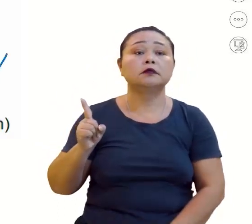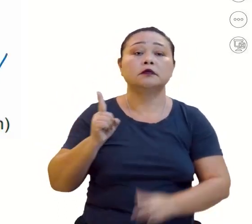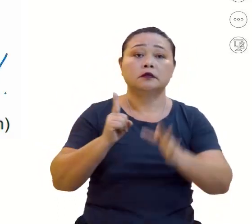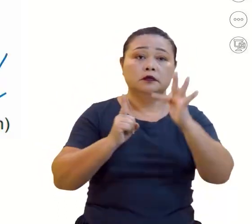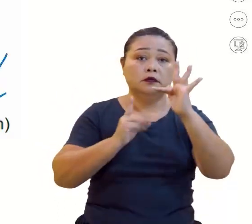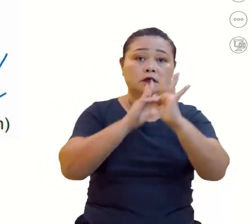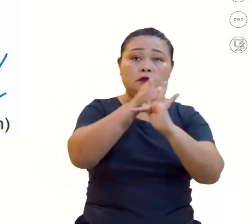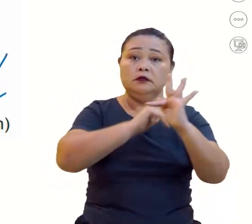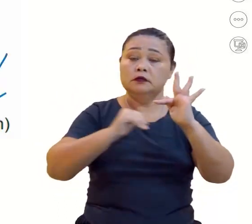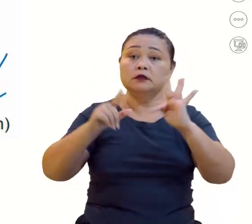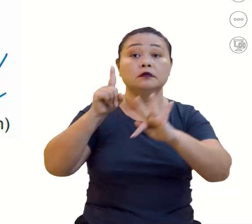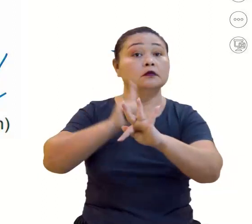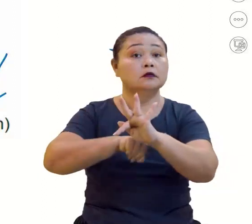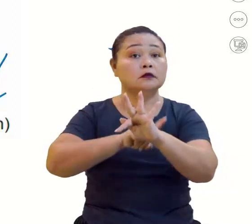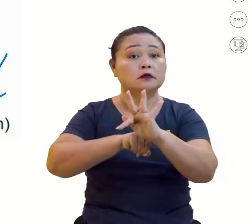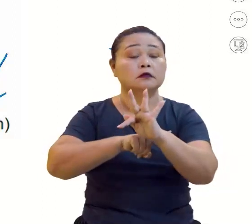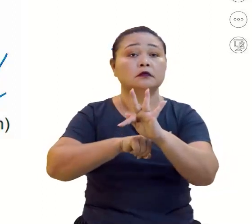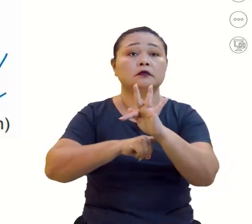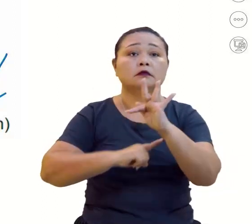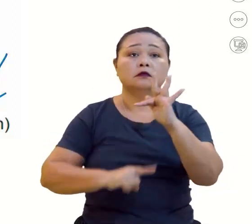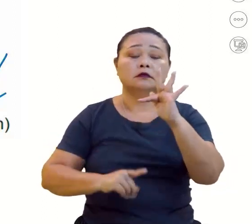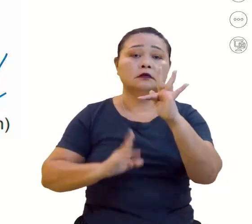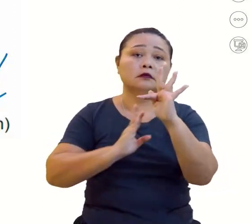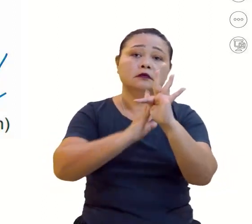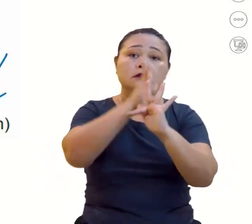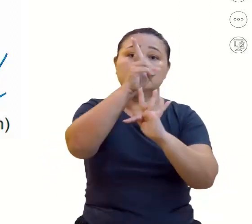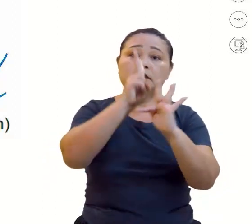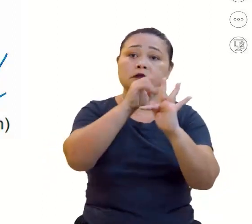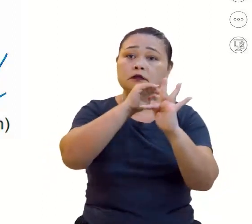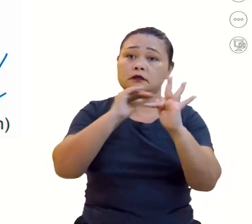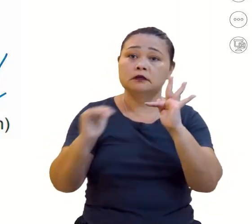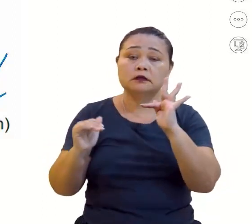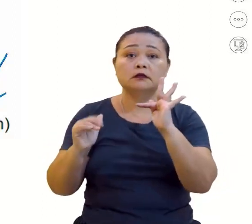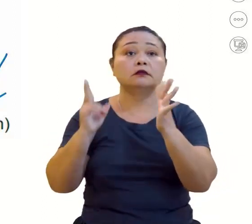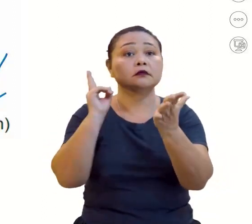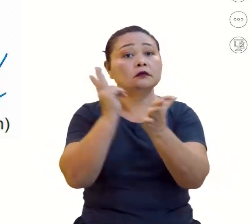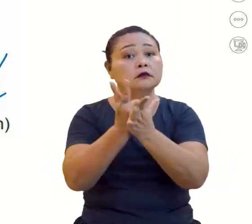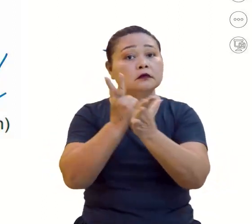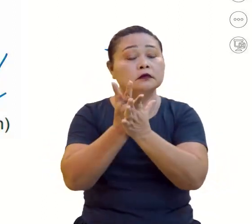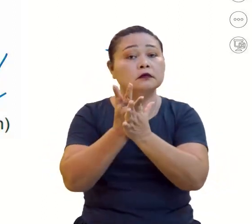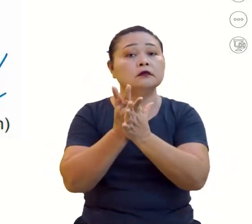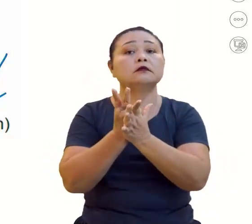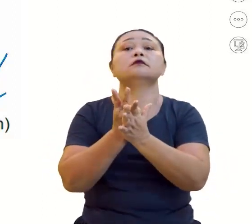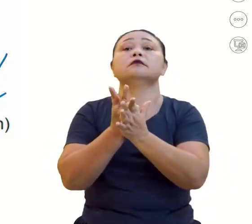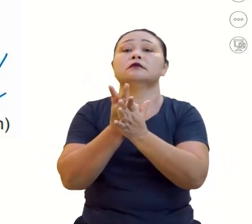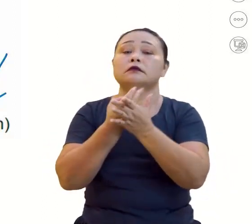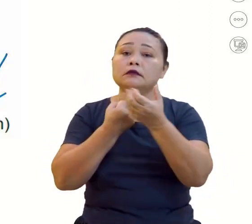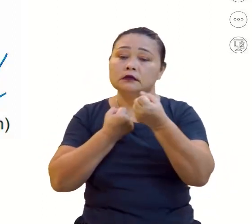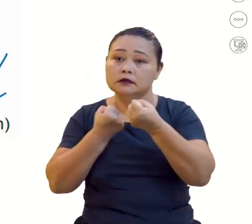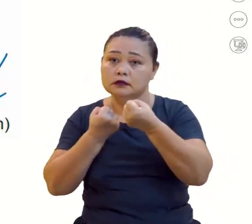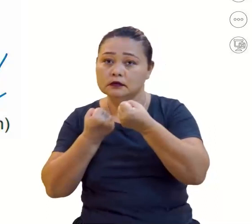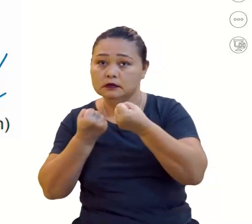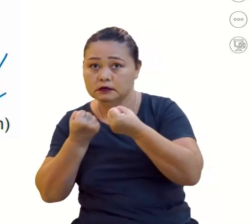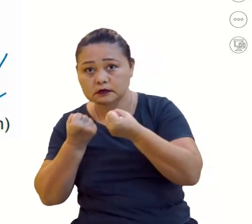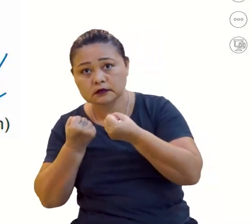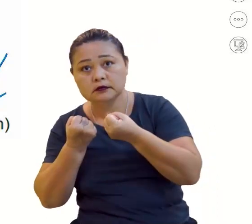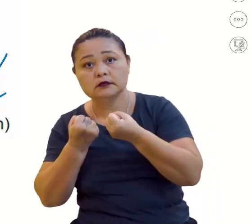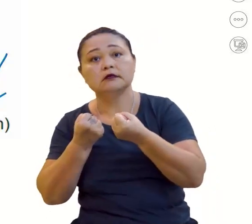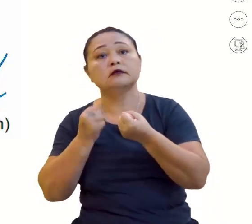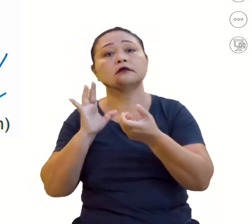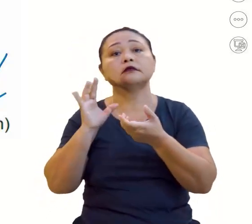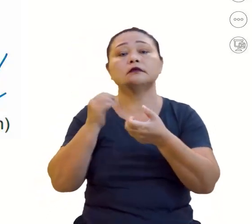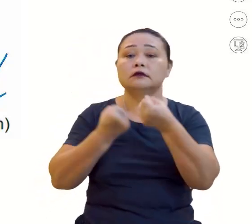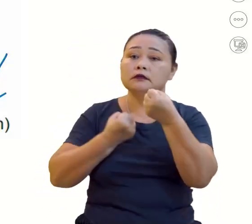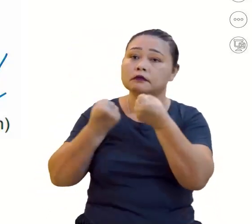por tempo. Então aqui ele está com a velocidade constante, mas ele continua andando, né? Tá